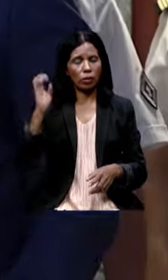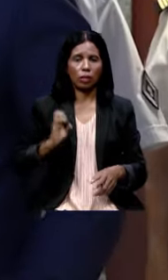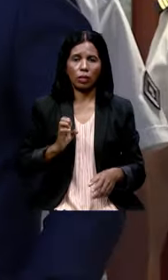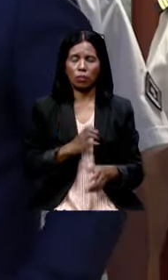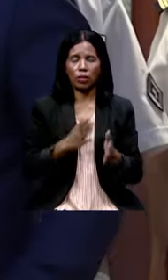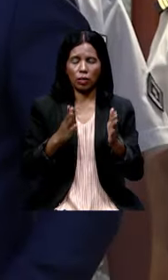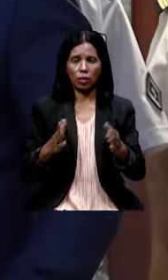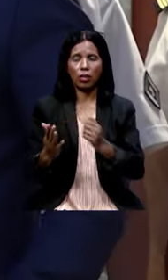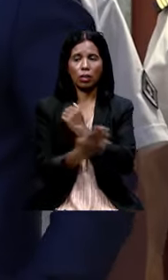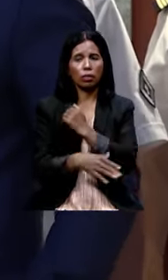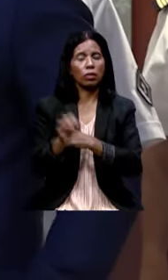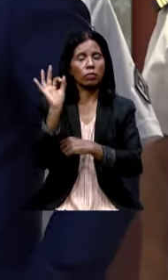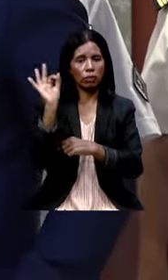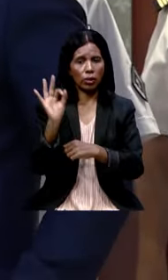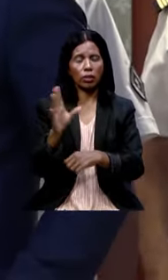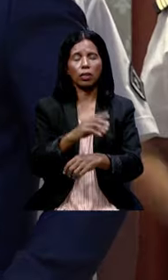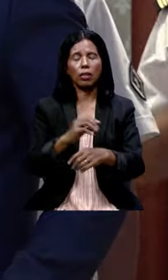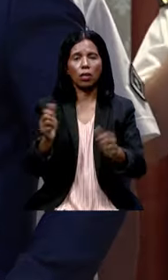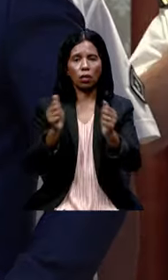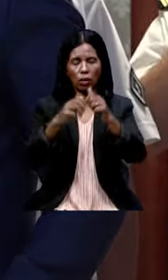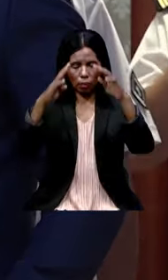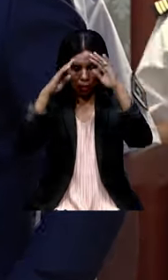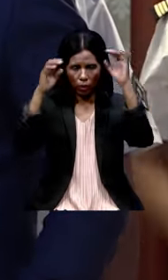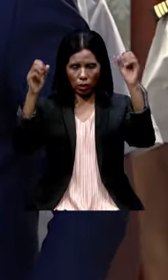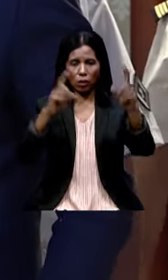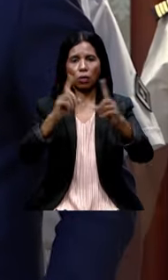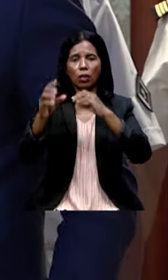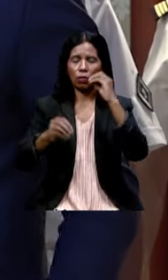França hala’o na enkontru kortezia ho presidente da República, hodi